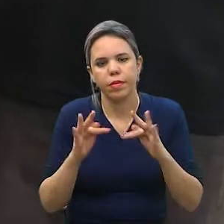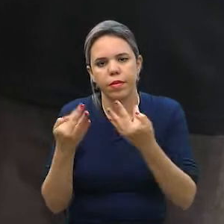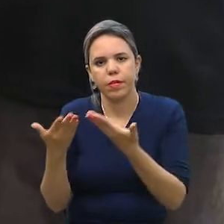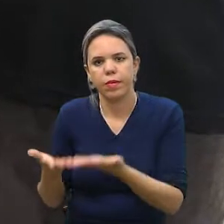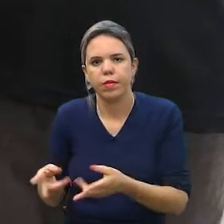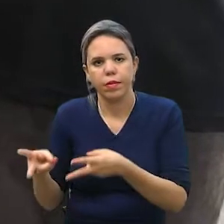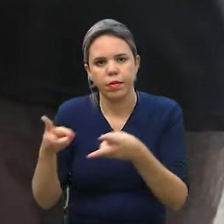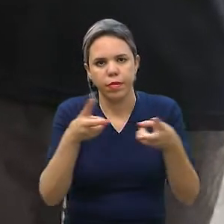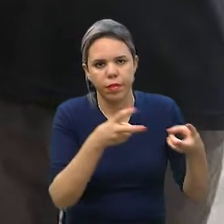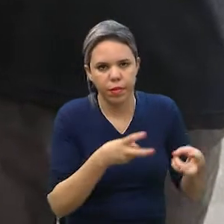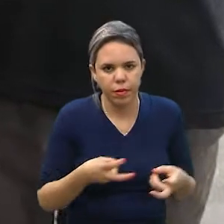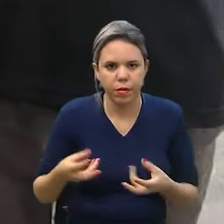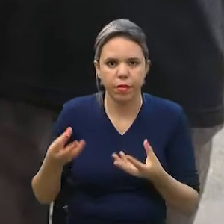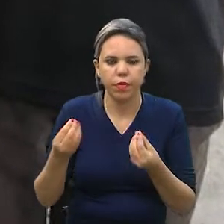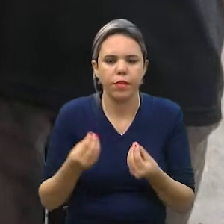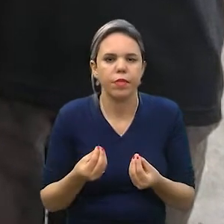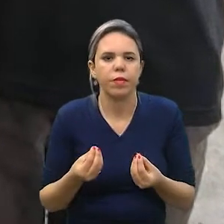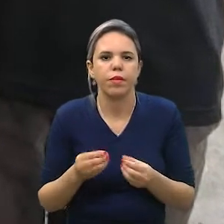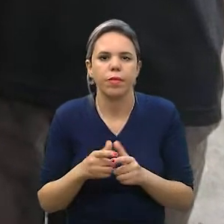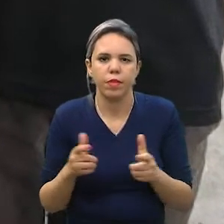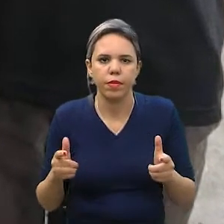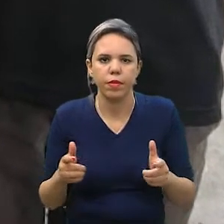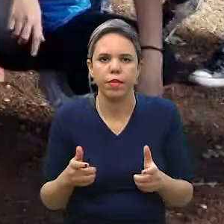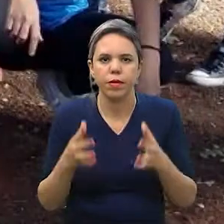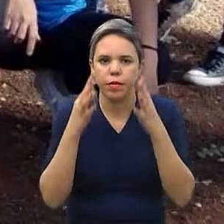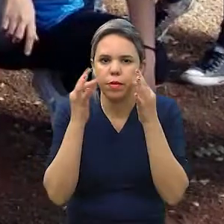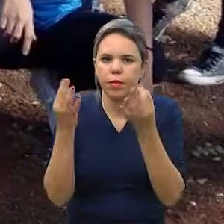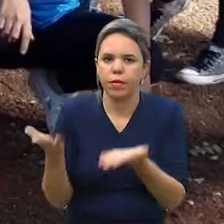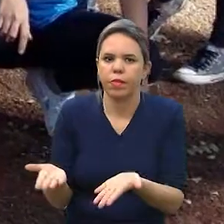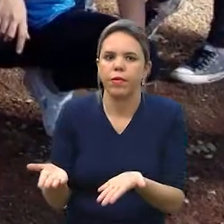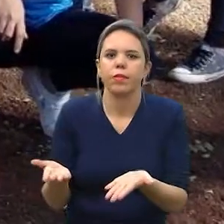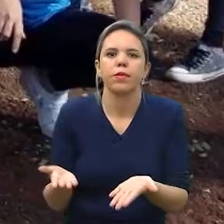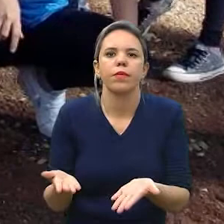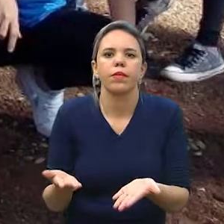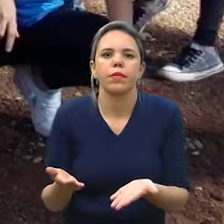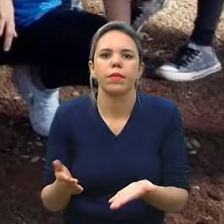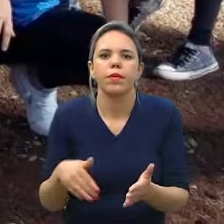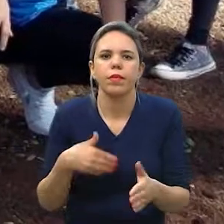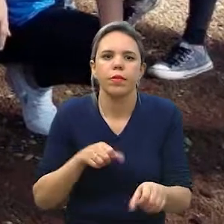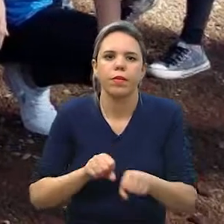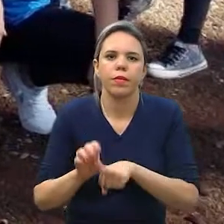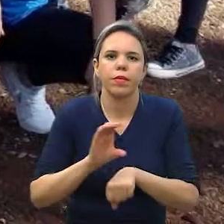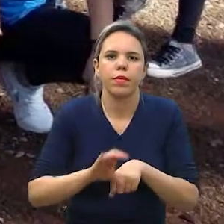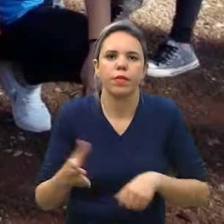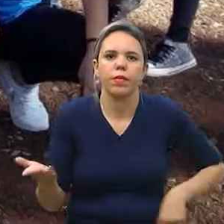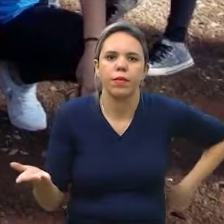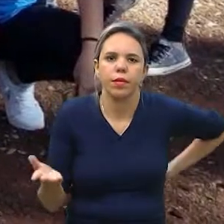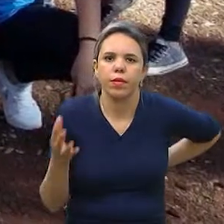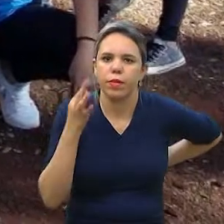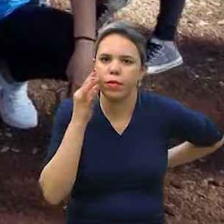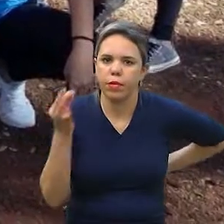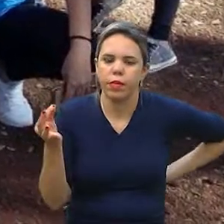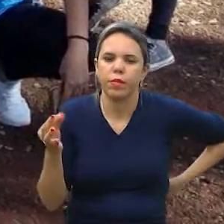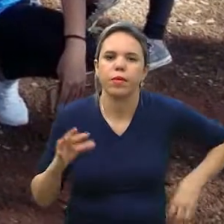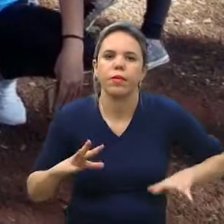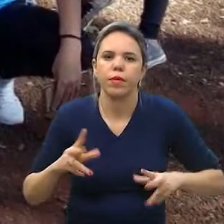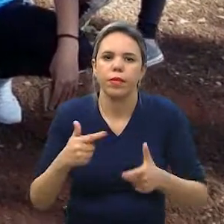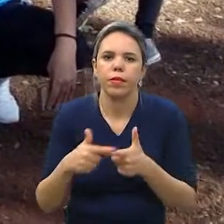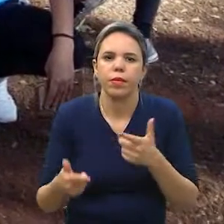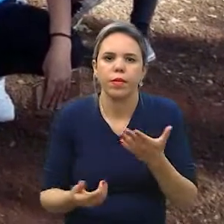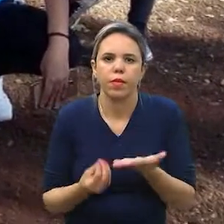tem percebido bastante, ter crescido, então estar atento a isso, mais até do que a formação, estar atento a todas